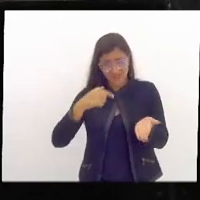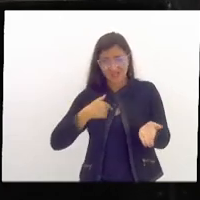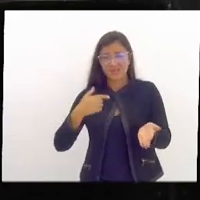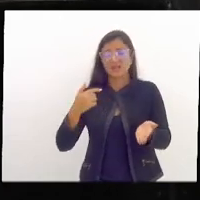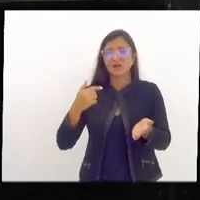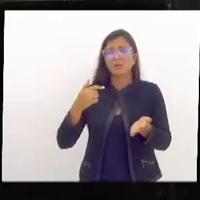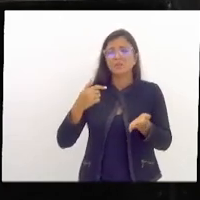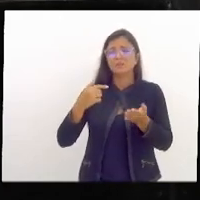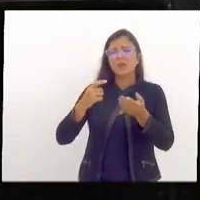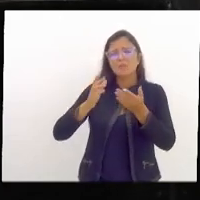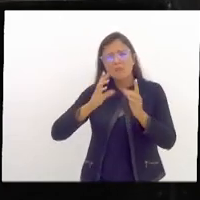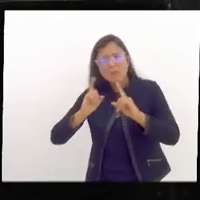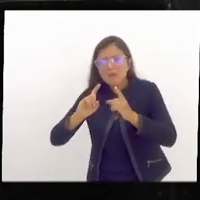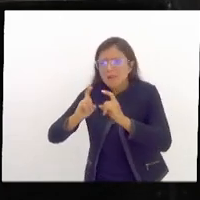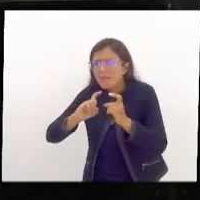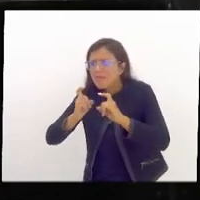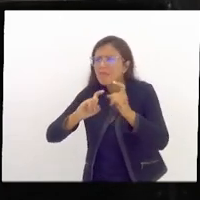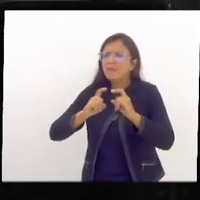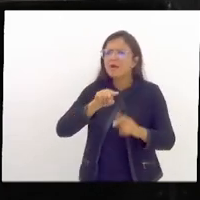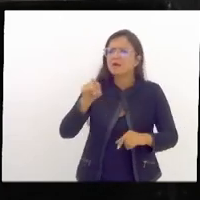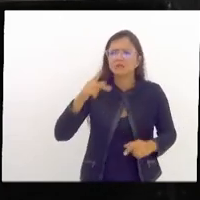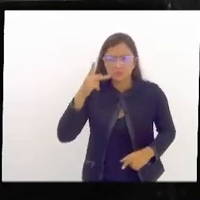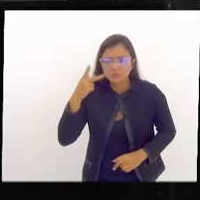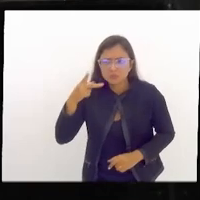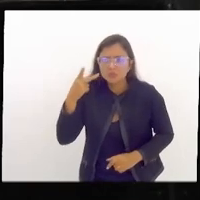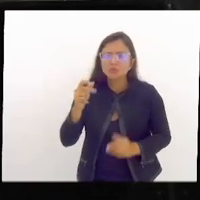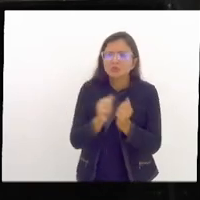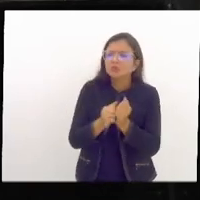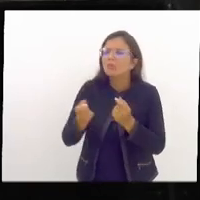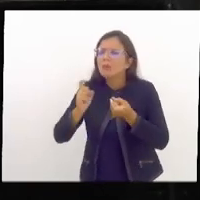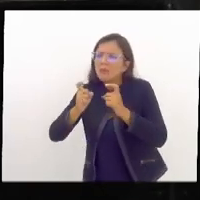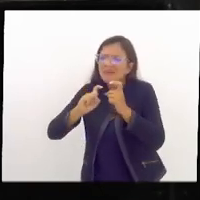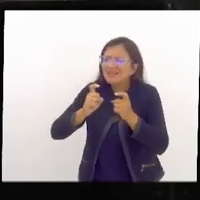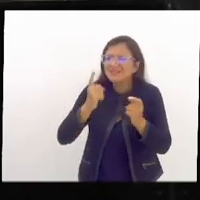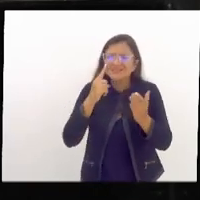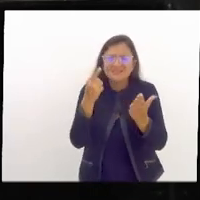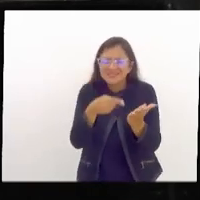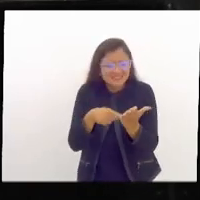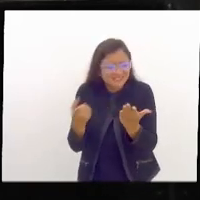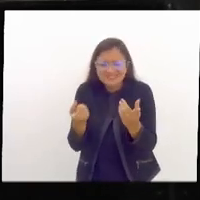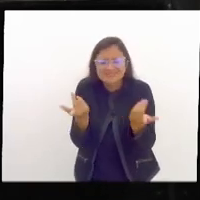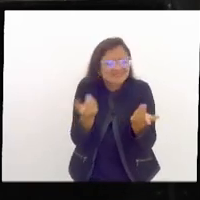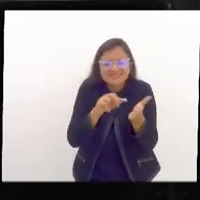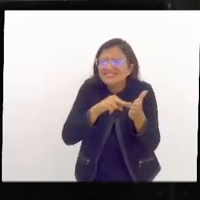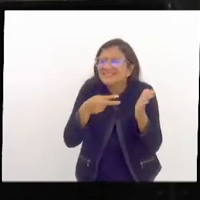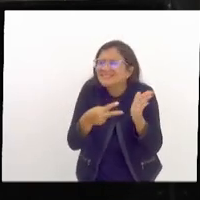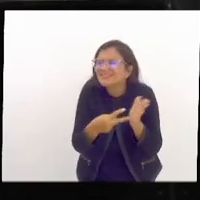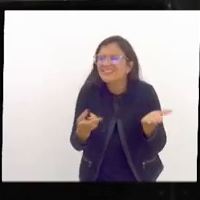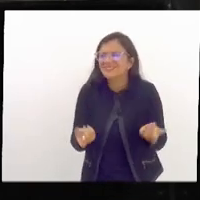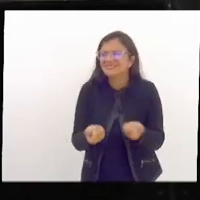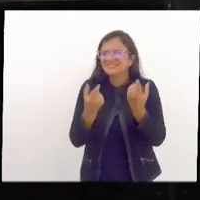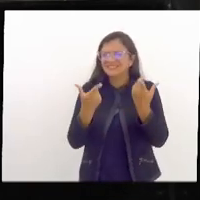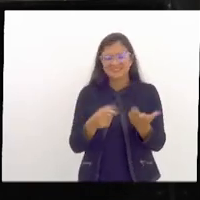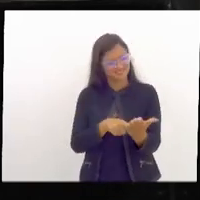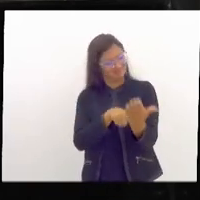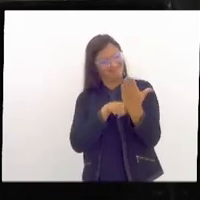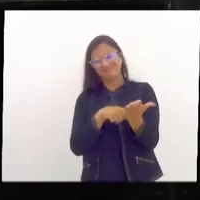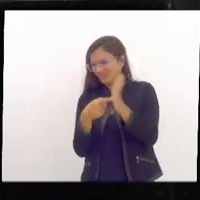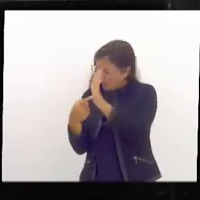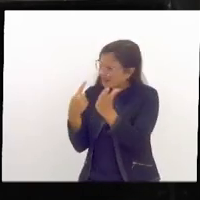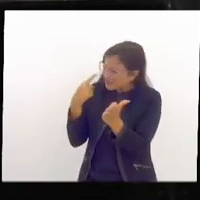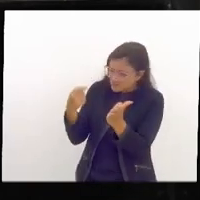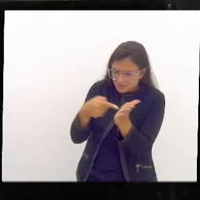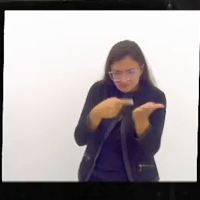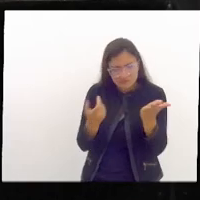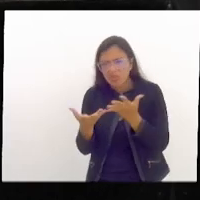outros parlamentares para tentar decodificar o que dizia esse projeto de lei. Então,